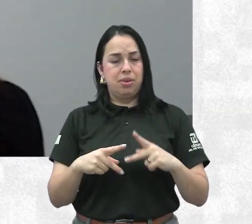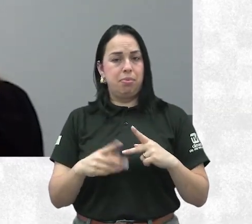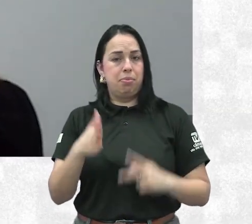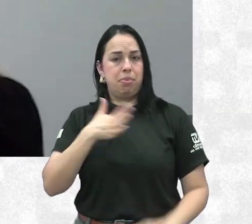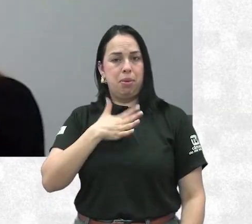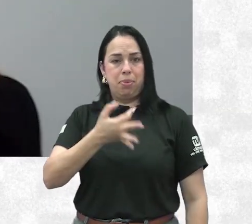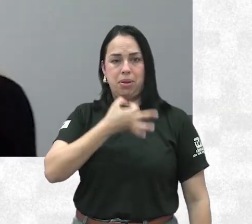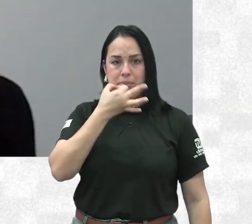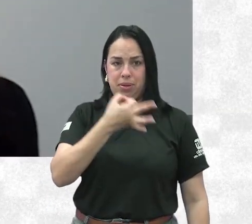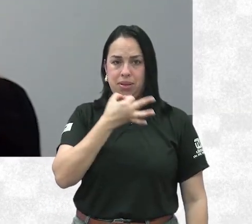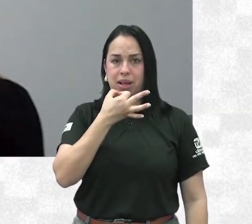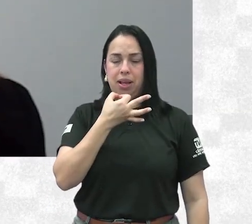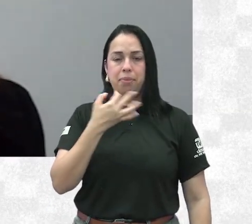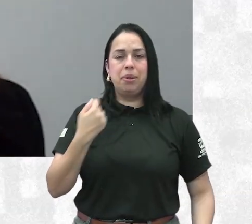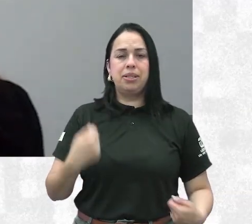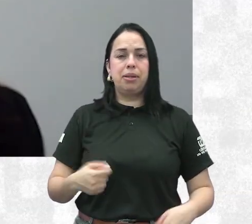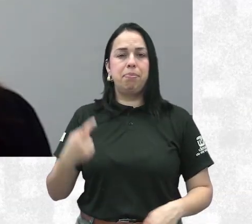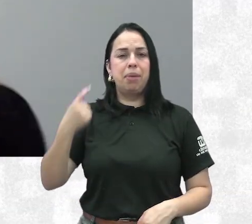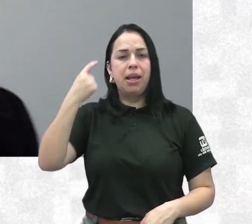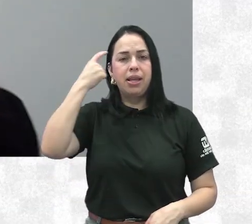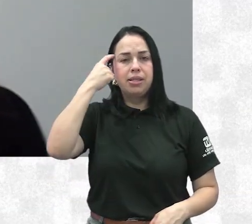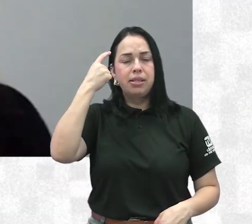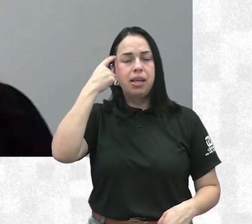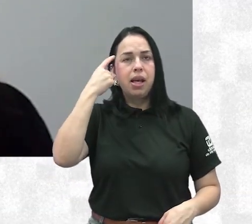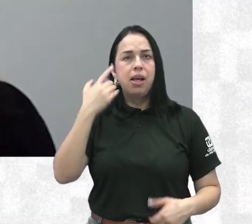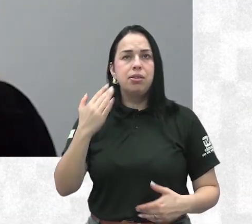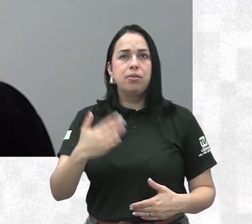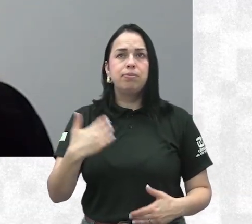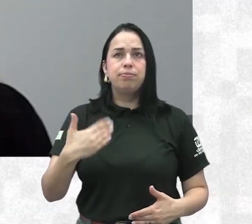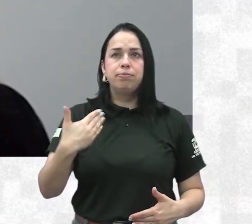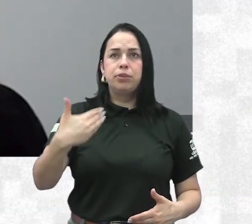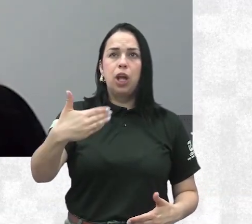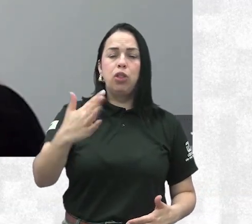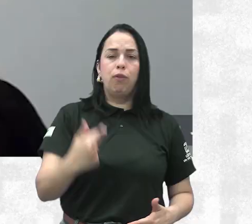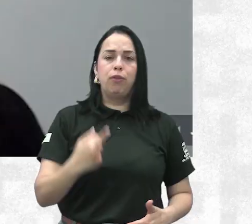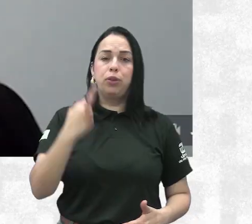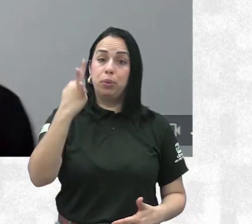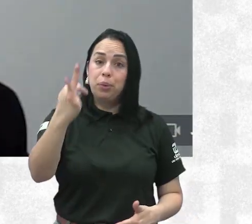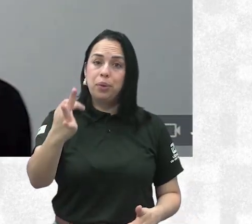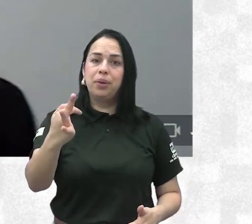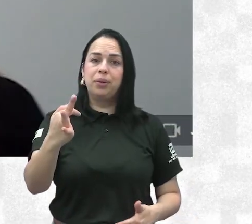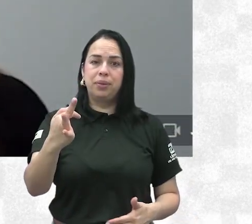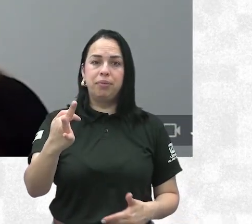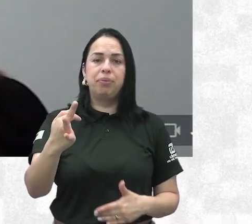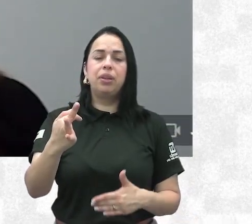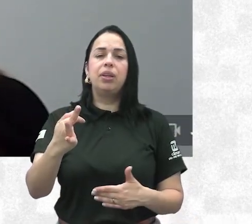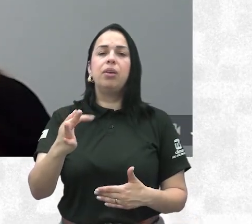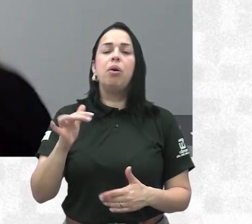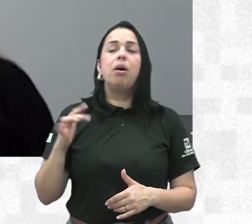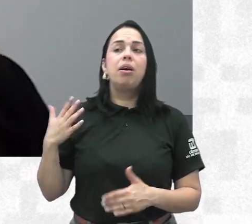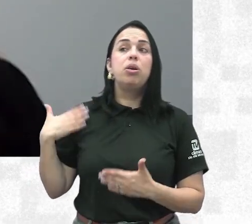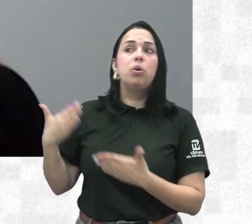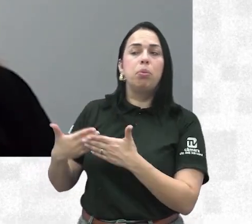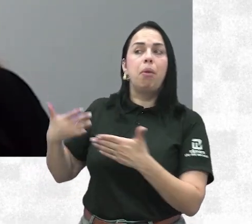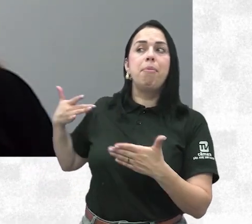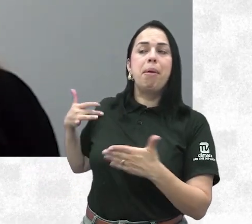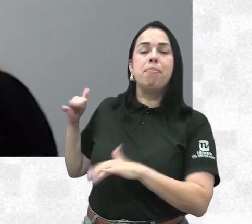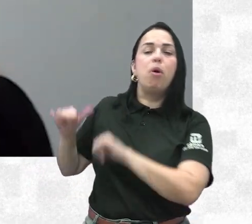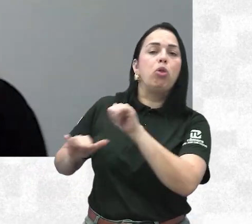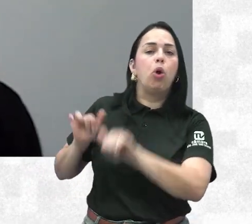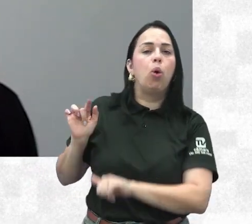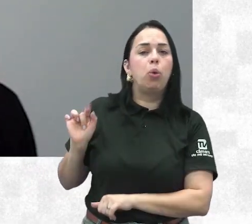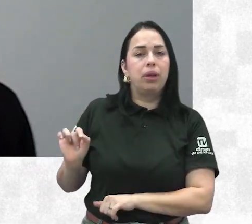né, eu acho que é isso, é pensar no longo espaço de tempo, né, o que mudou